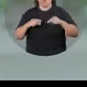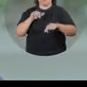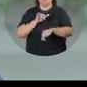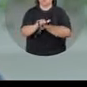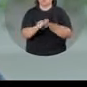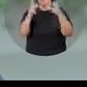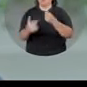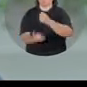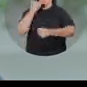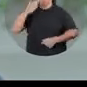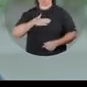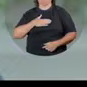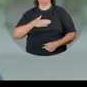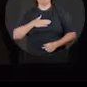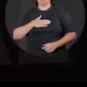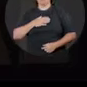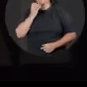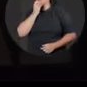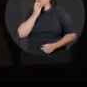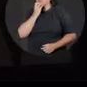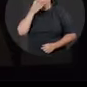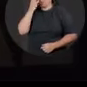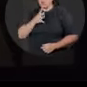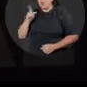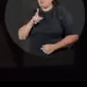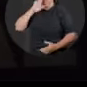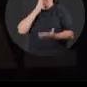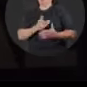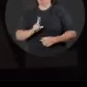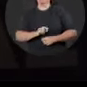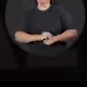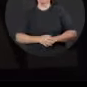como eu fui ou traídas quem conhece não confia